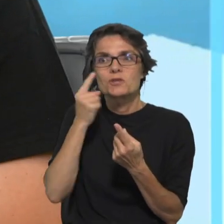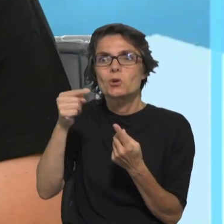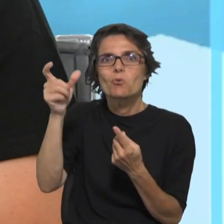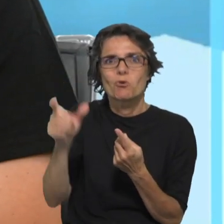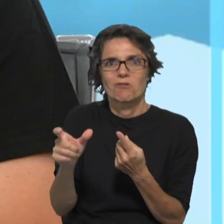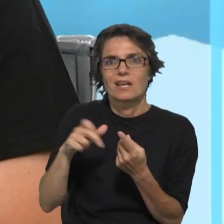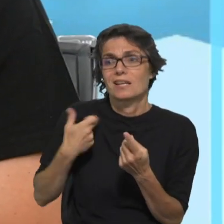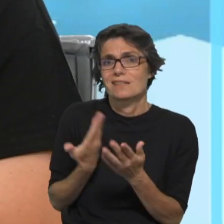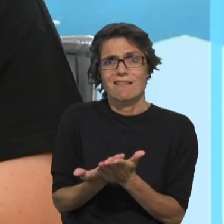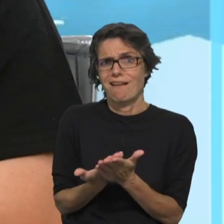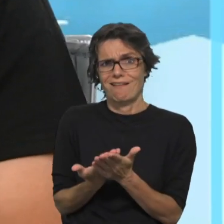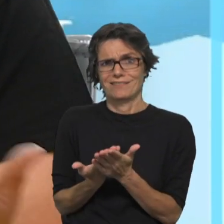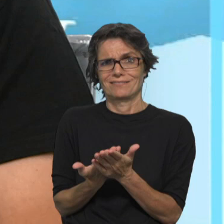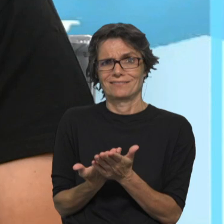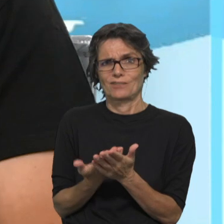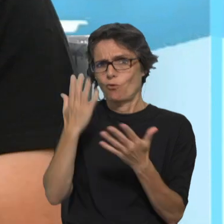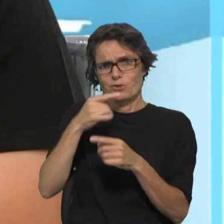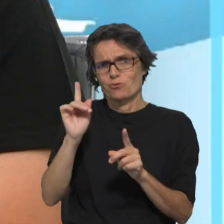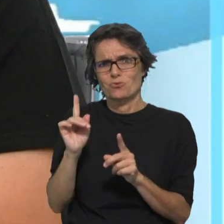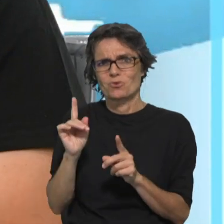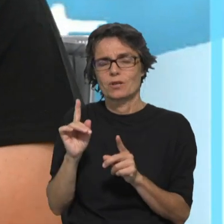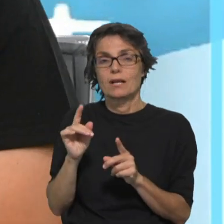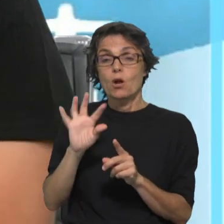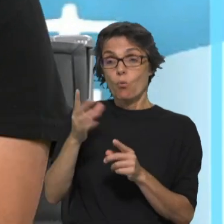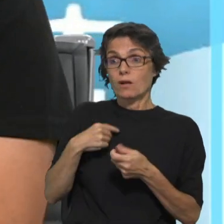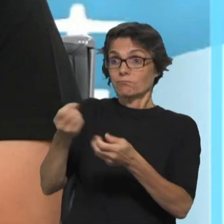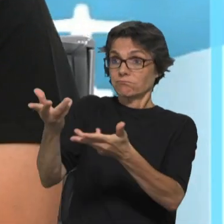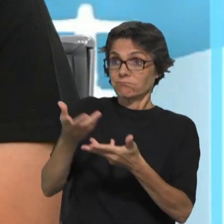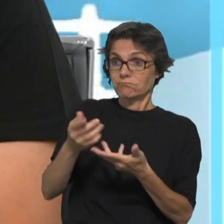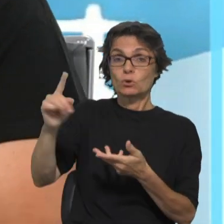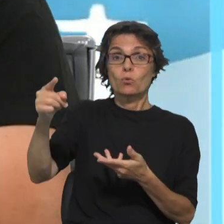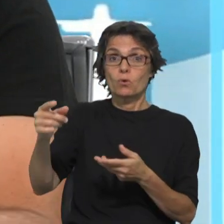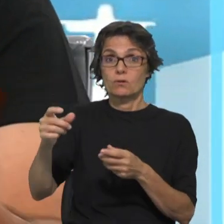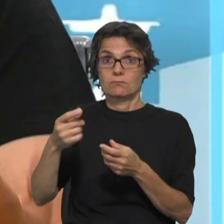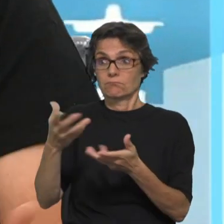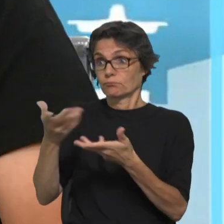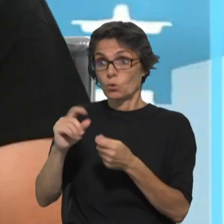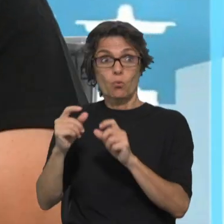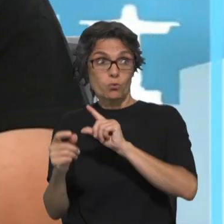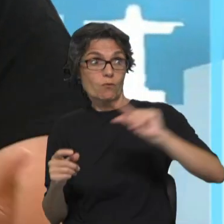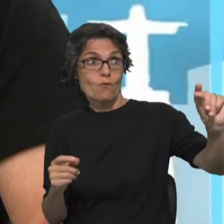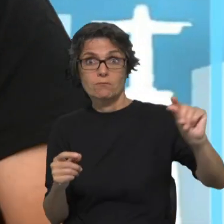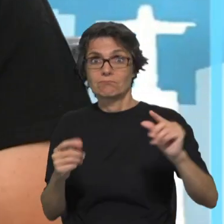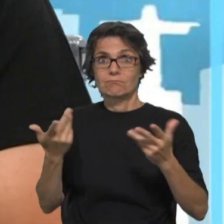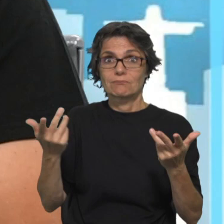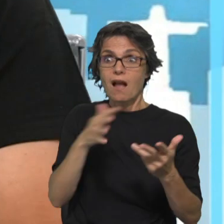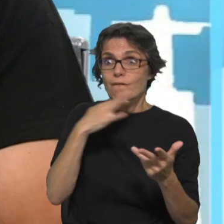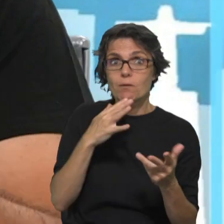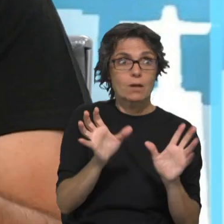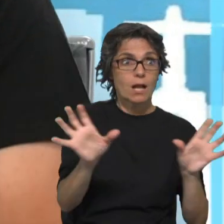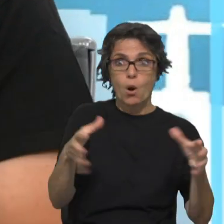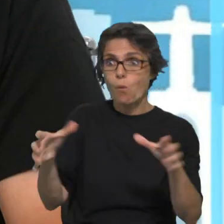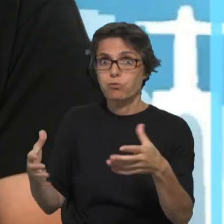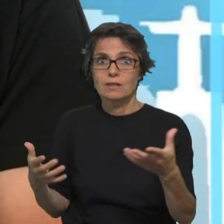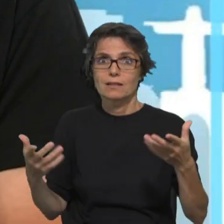são criadas com o missionário que acolhe, com os jovens que partem, com a comunidade alargada, as famílias, os jovens,